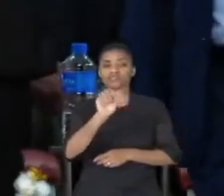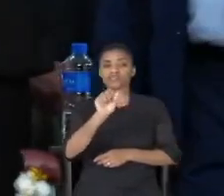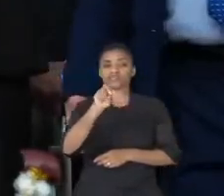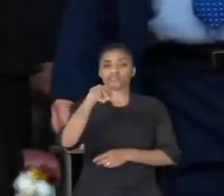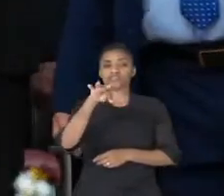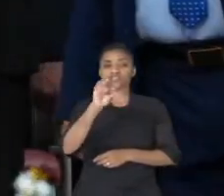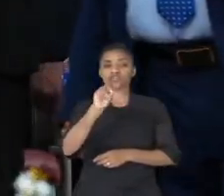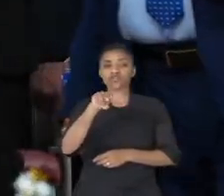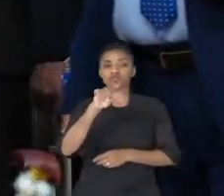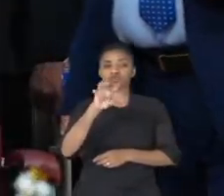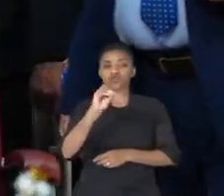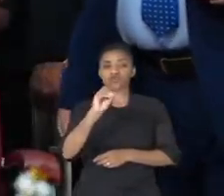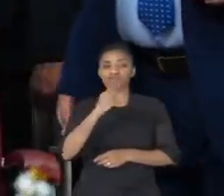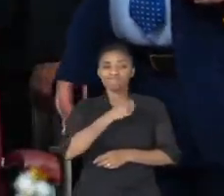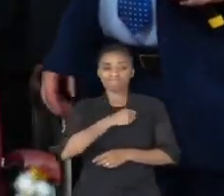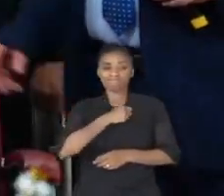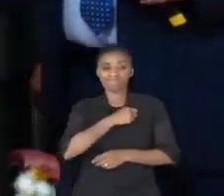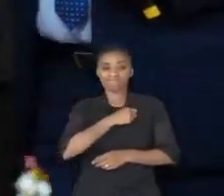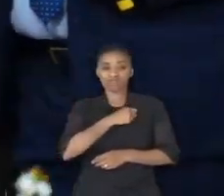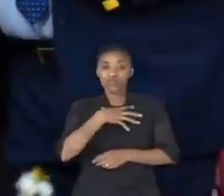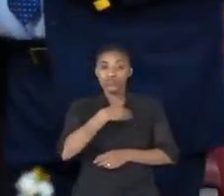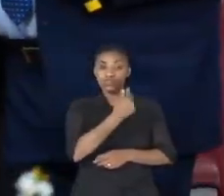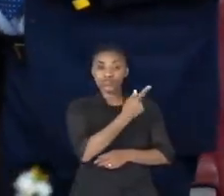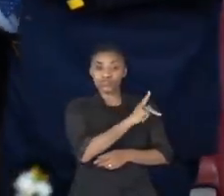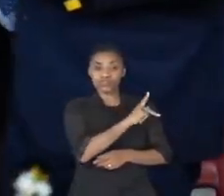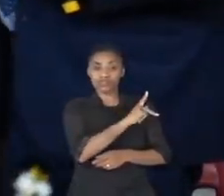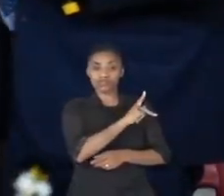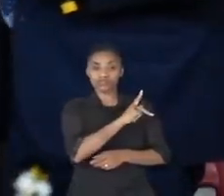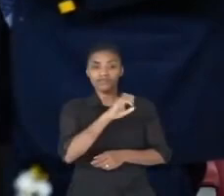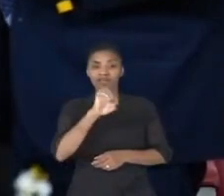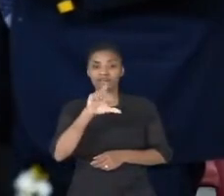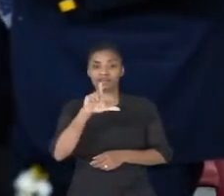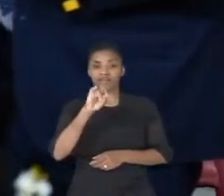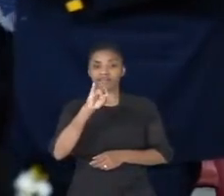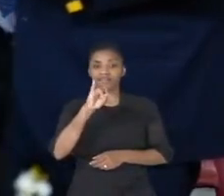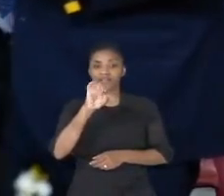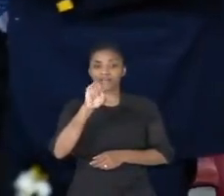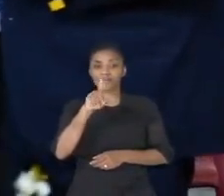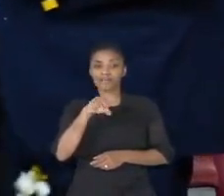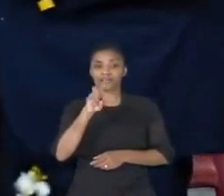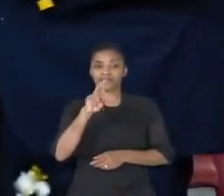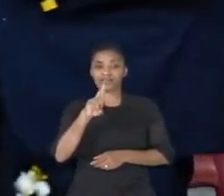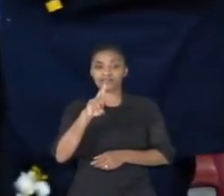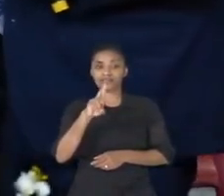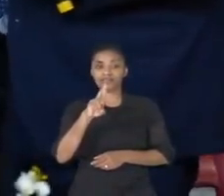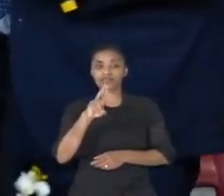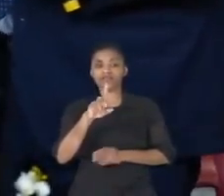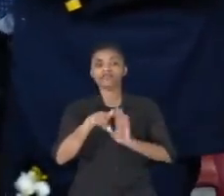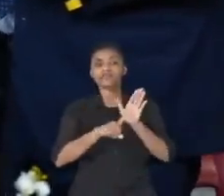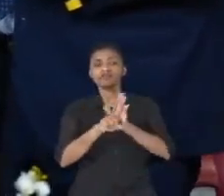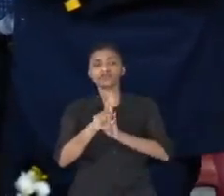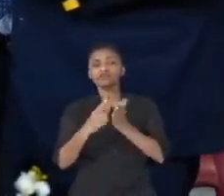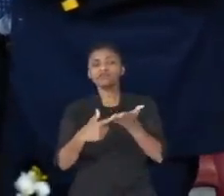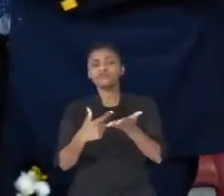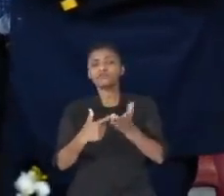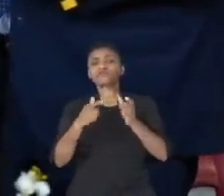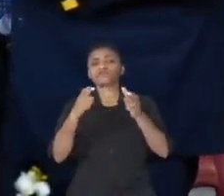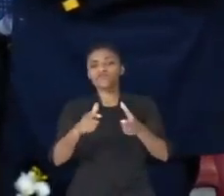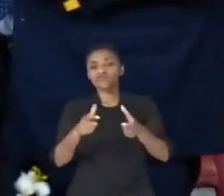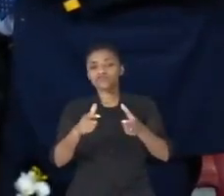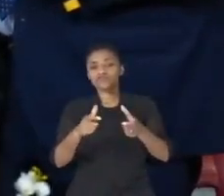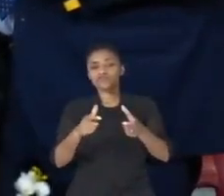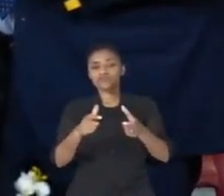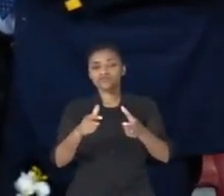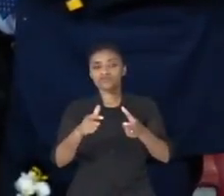pregador dos Gideões Missionários da Última Hora. O filho dele está aí, Eliezer, né? Eliezer, onde está o livro, filho?